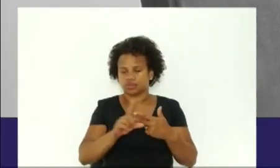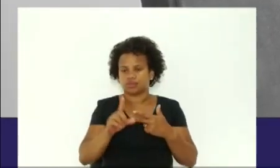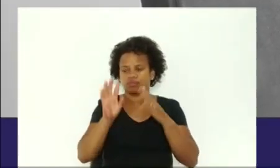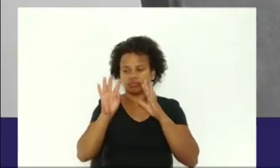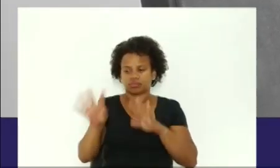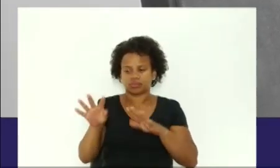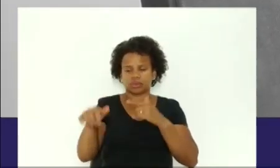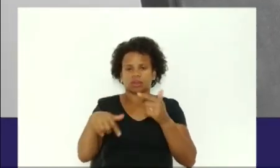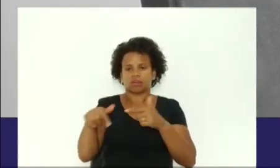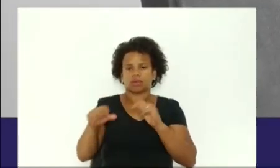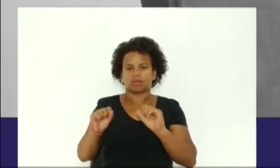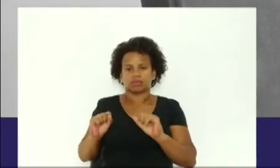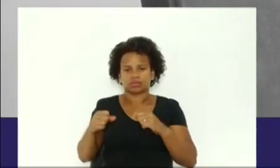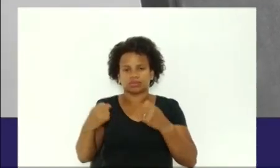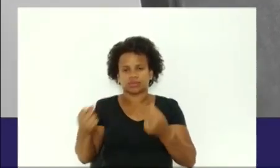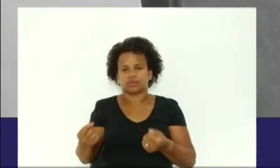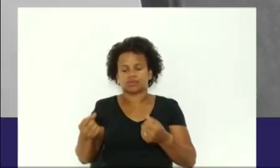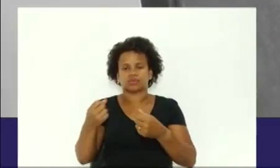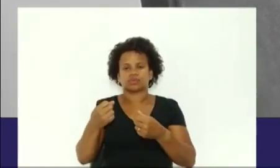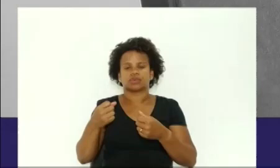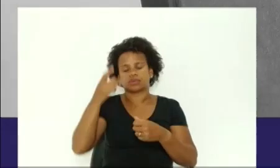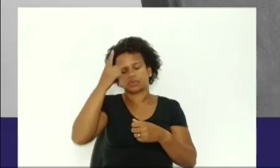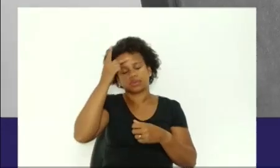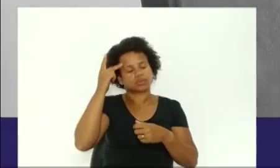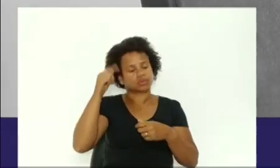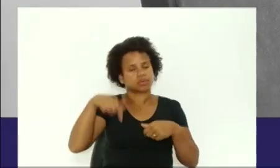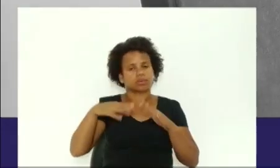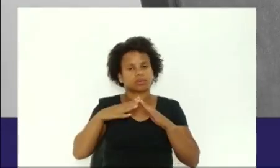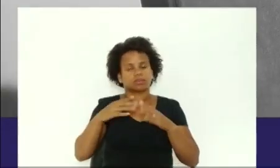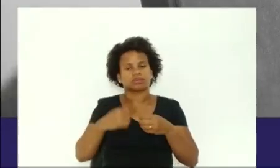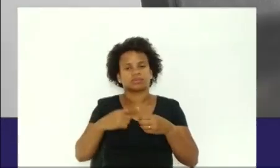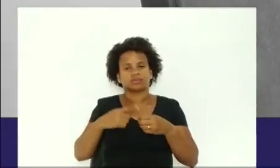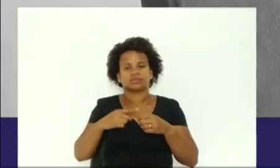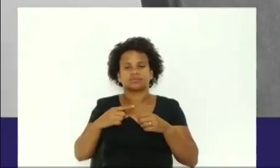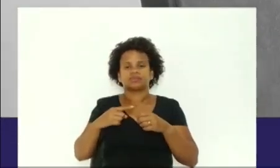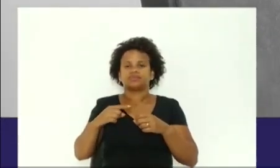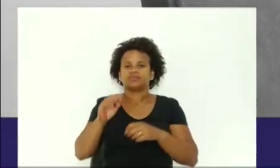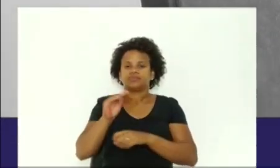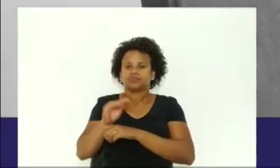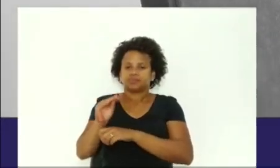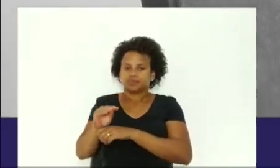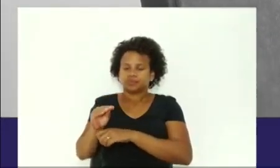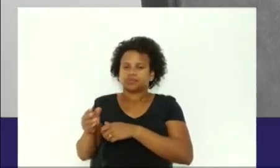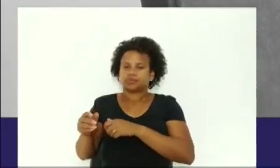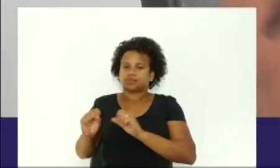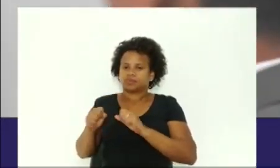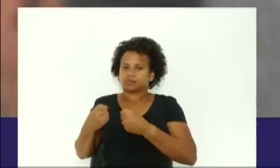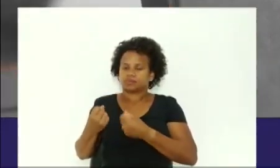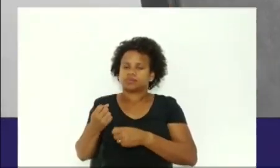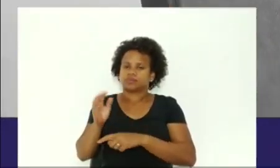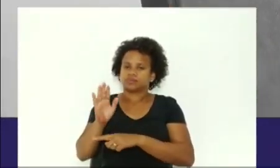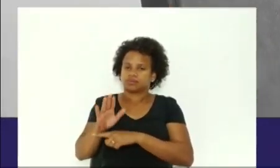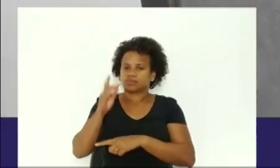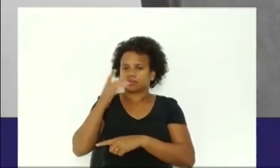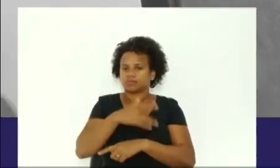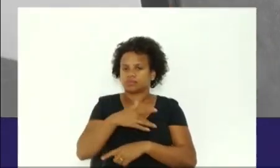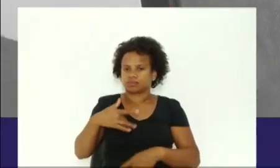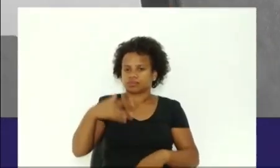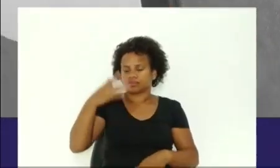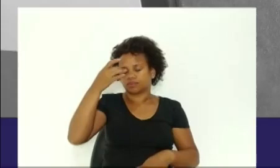de munícipes que zelam e se dedicam em proporcionar saúde mental e bem-estar de nossa